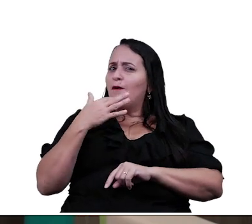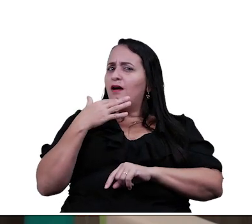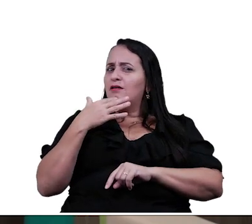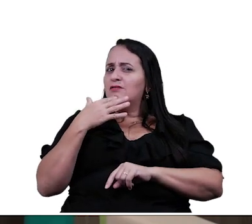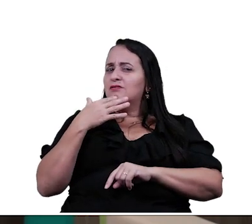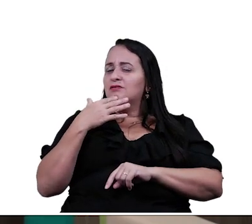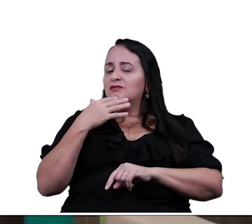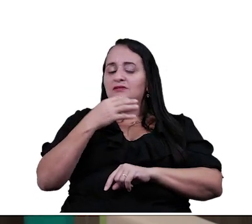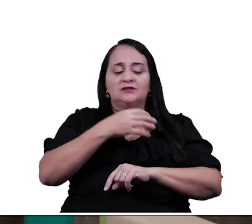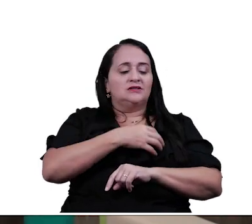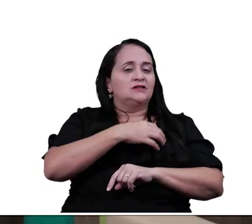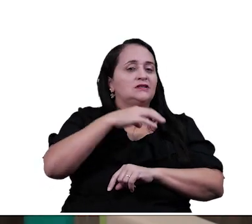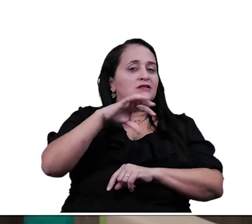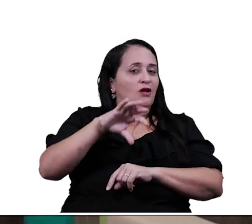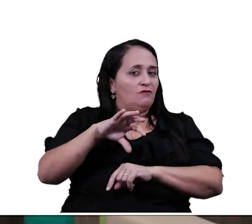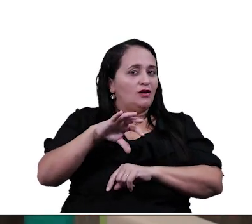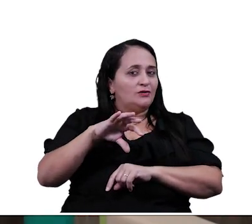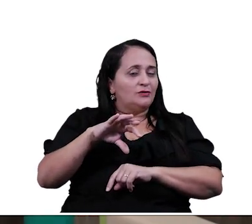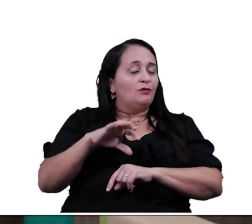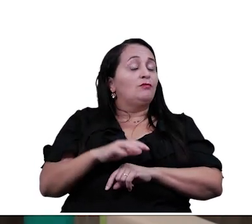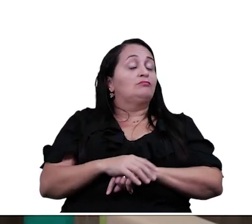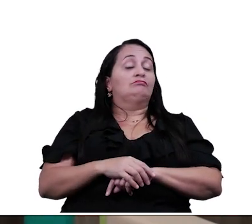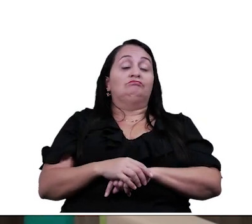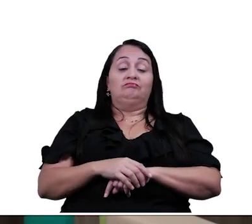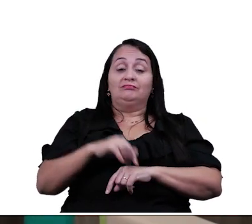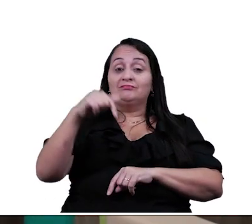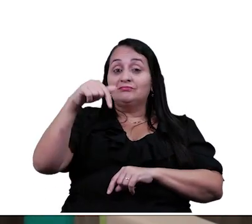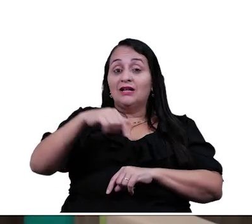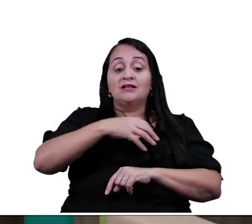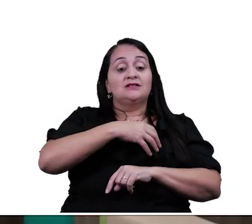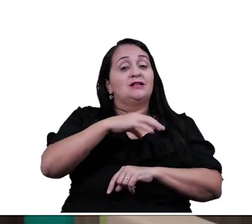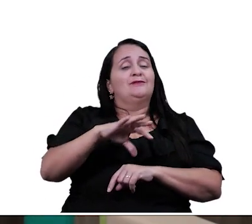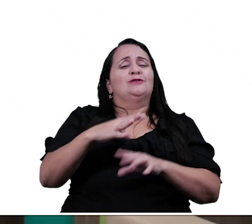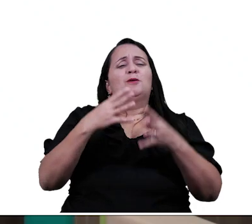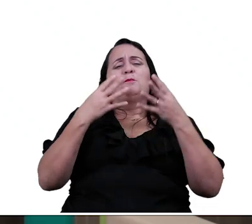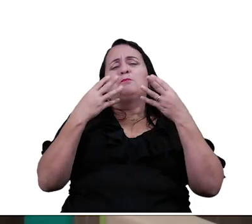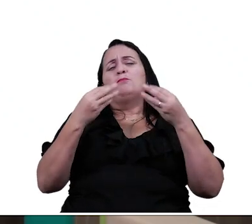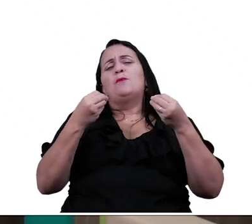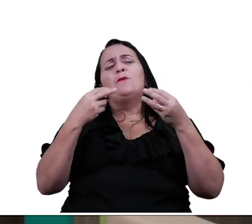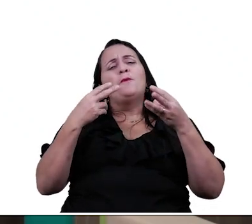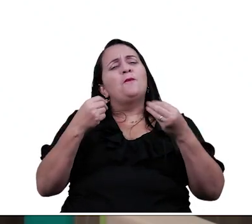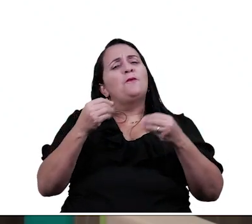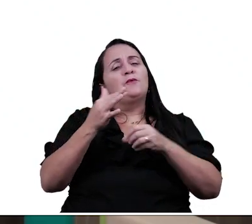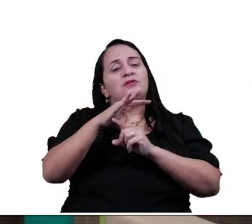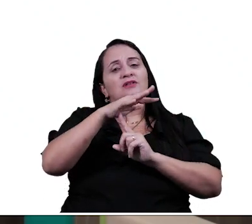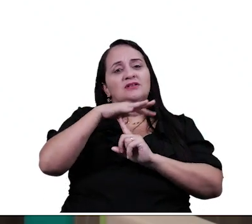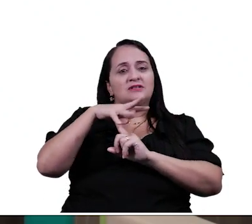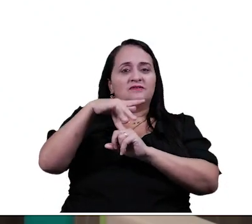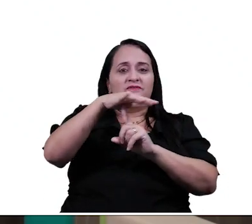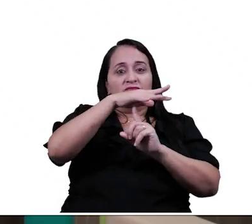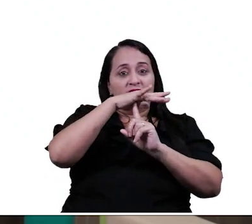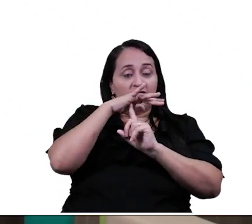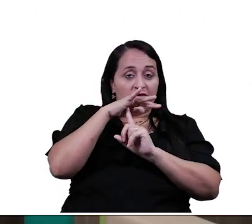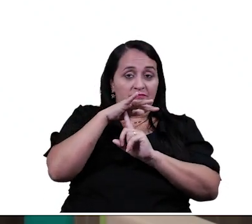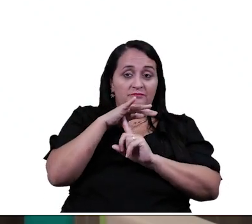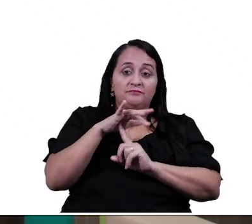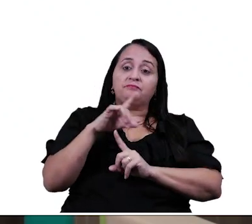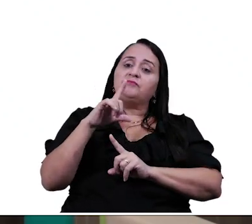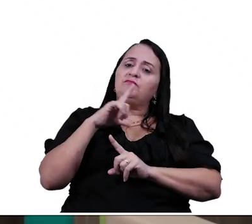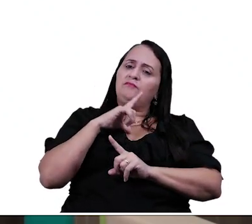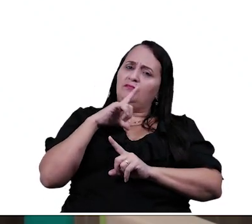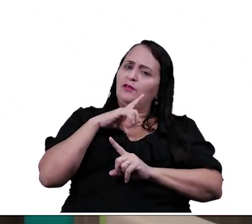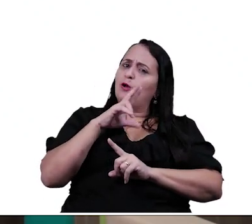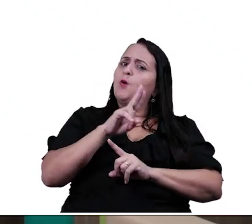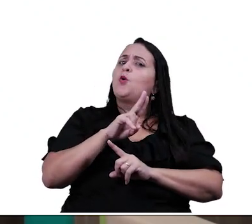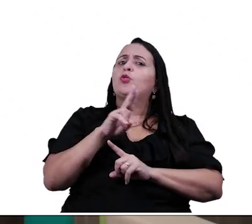conhece as feiras de Salvador? A nossa cidade é repleta de feiras. E eu botei aqui o nome dessas feiras, mas eu